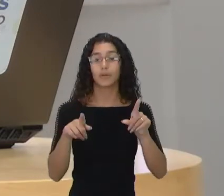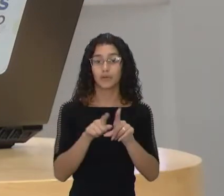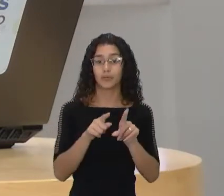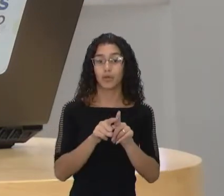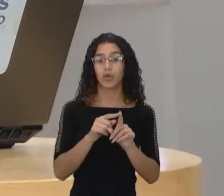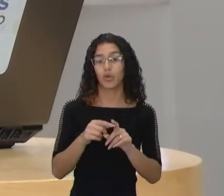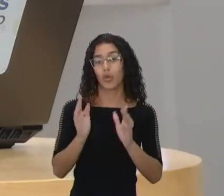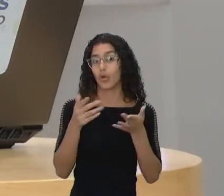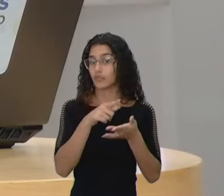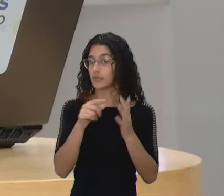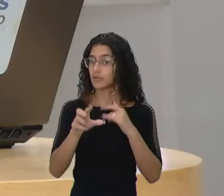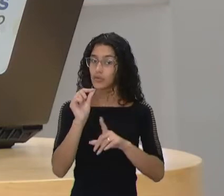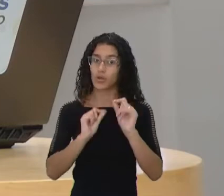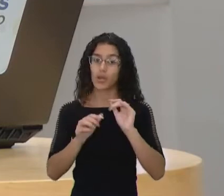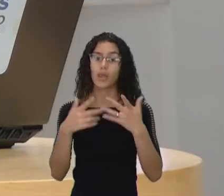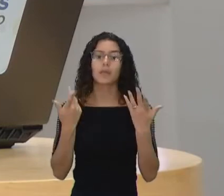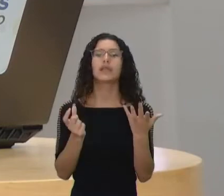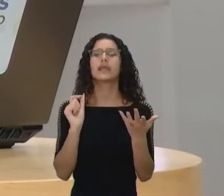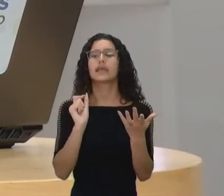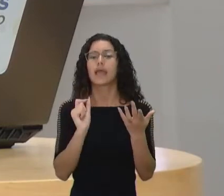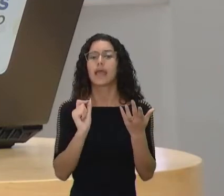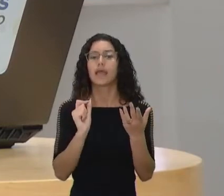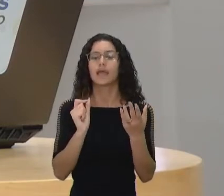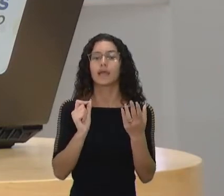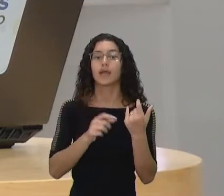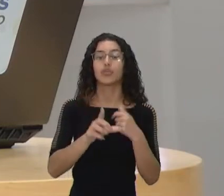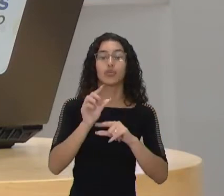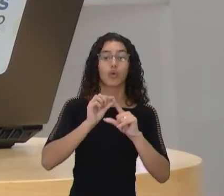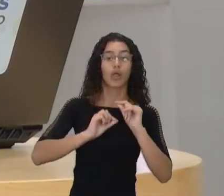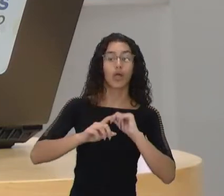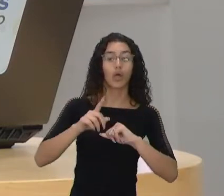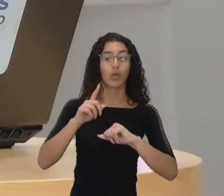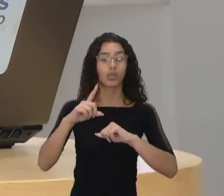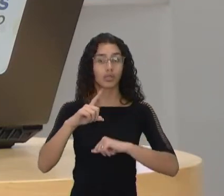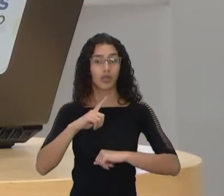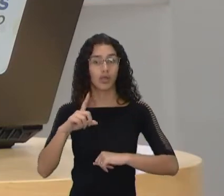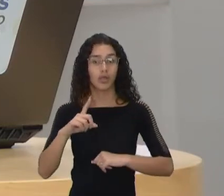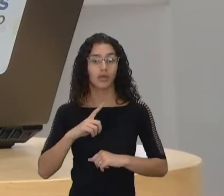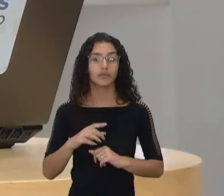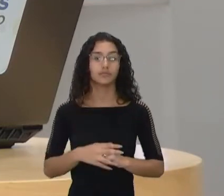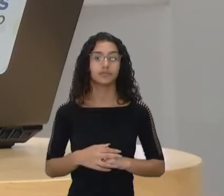hoje vocês escolhem. Mas quem se preocupou aí, quem teve essa...